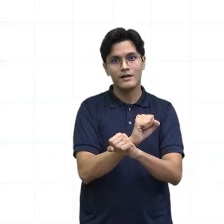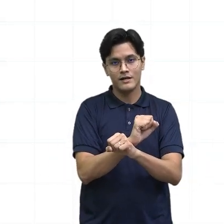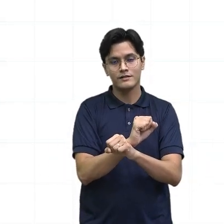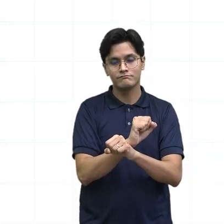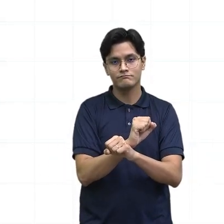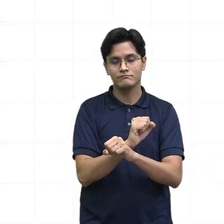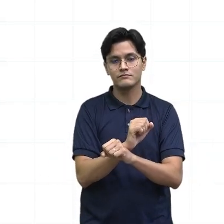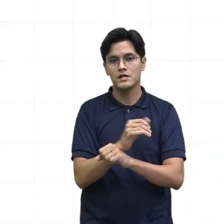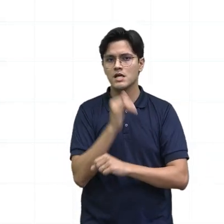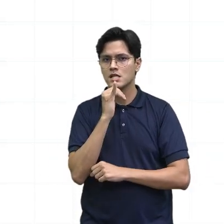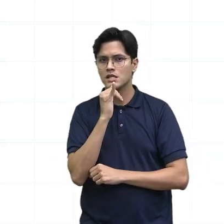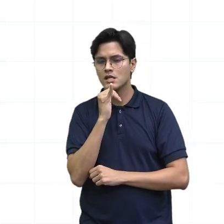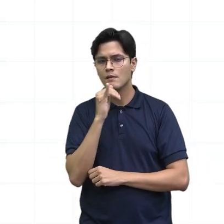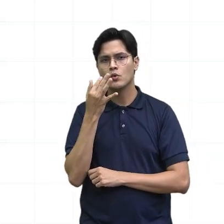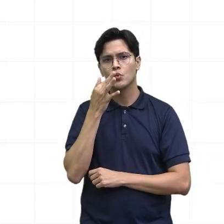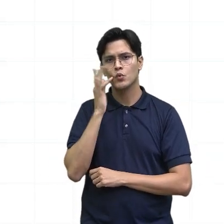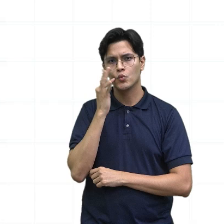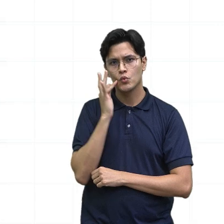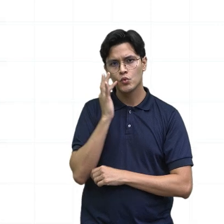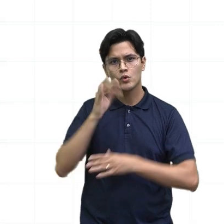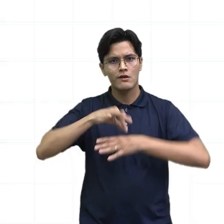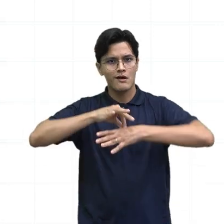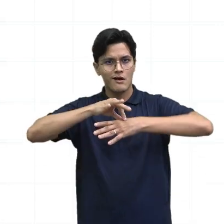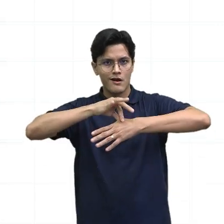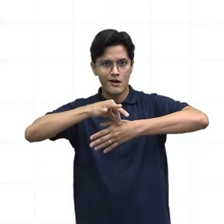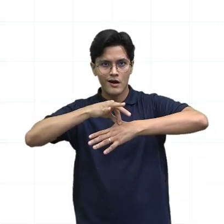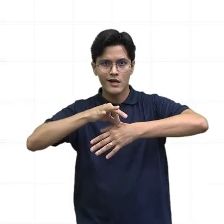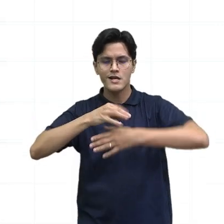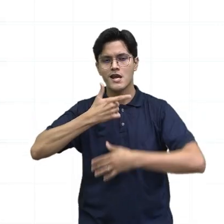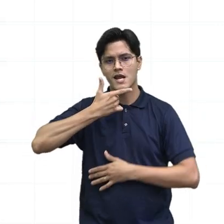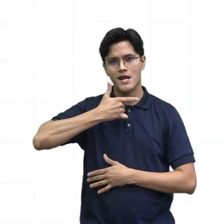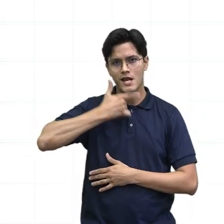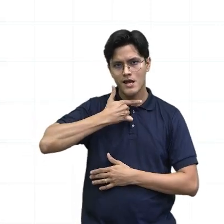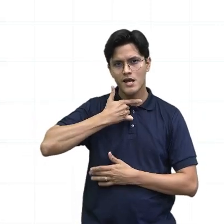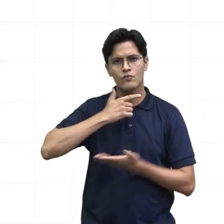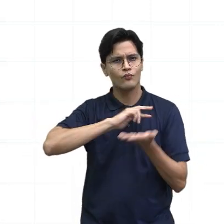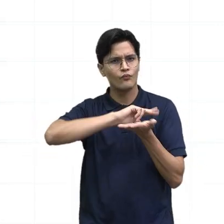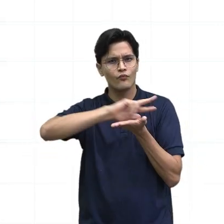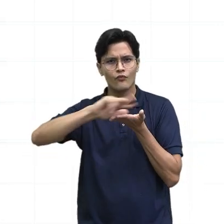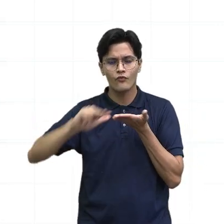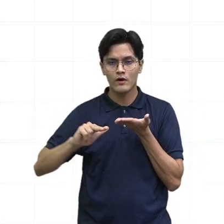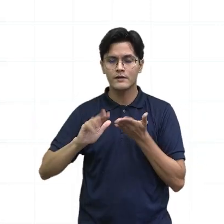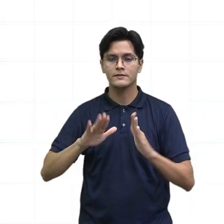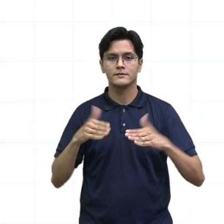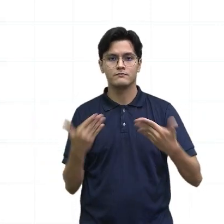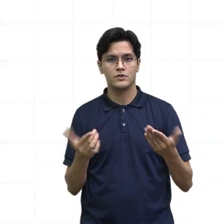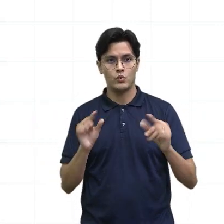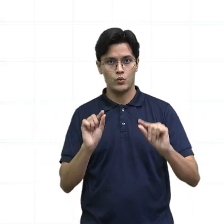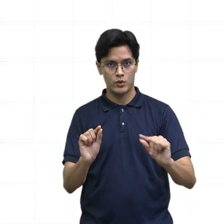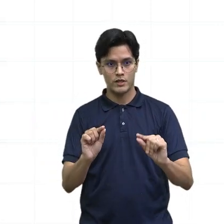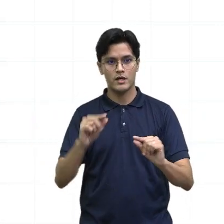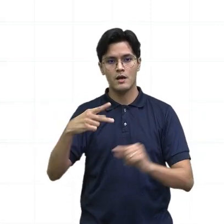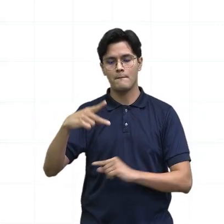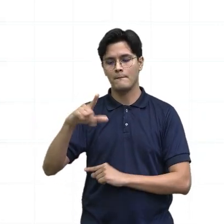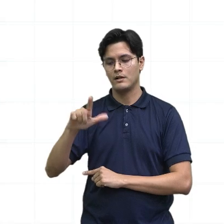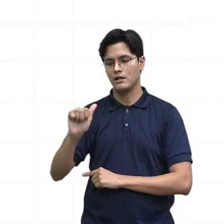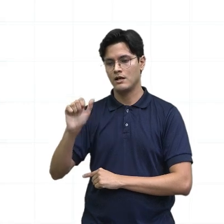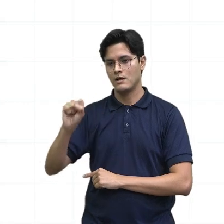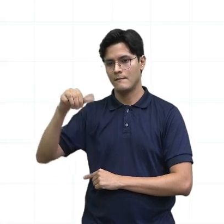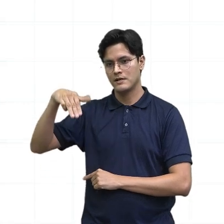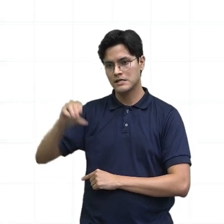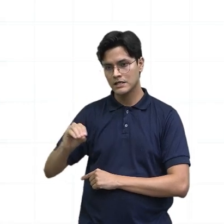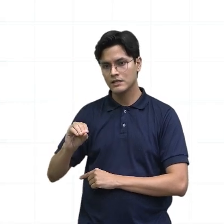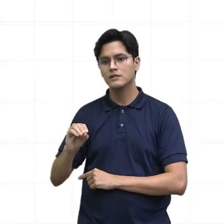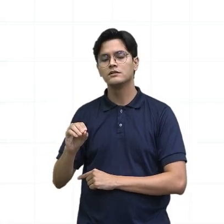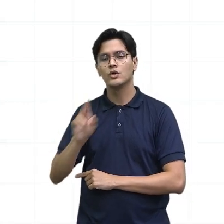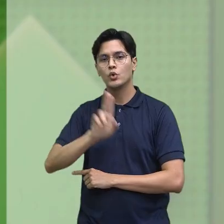frutas, produtos cárneos, queijo, entre outros. Então, esse plasma frio, gente, ele consiste ali em colocar os alimentos